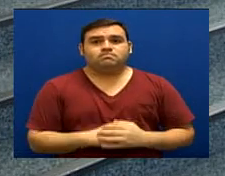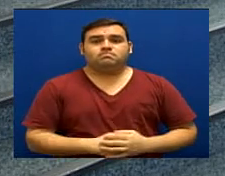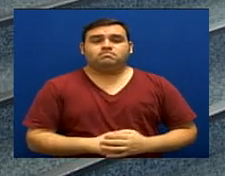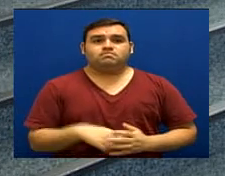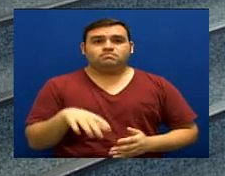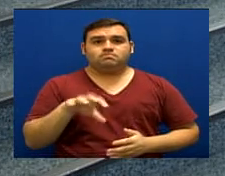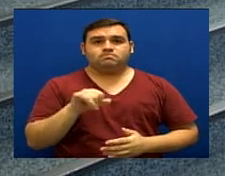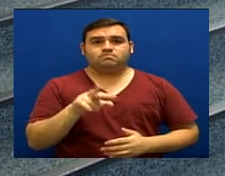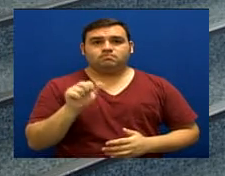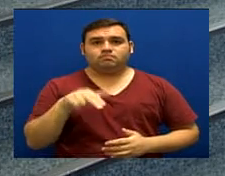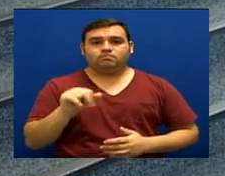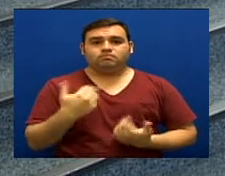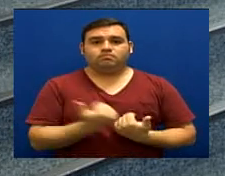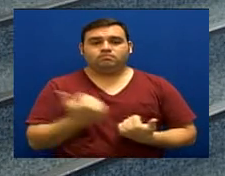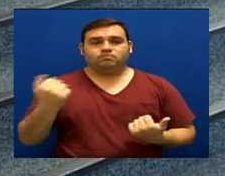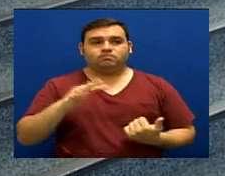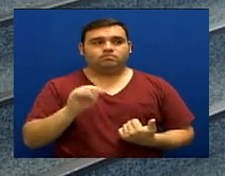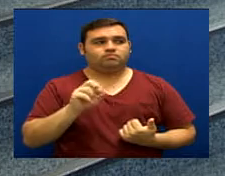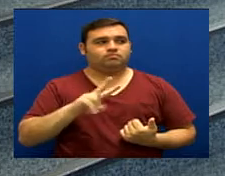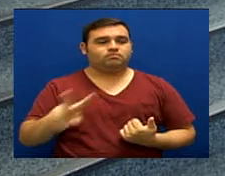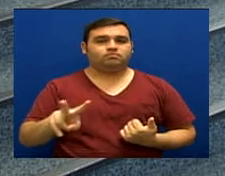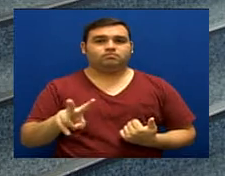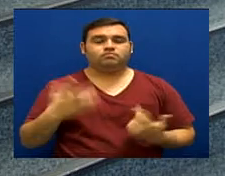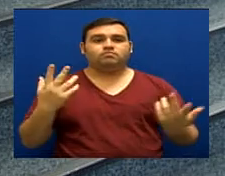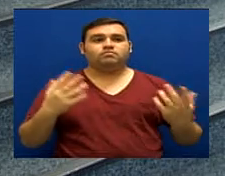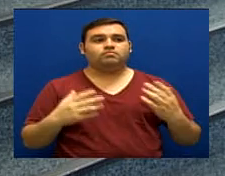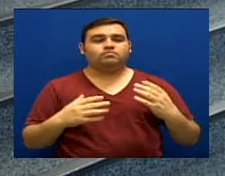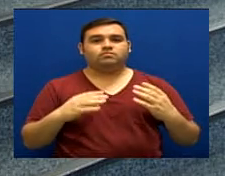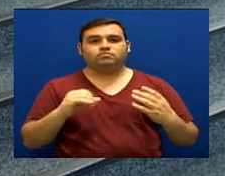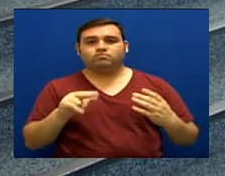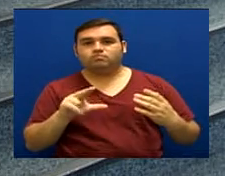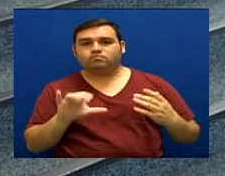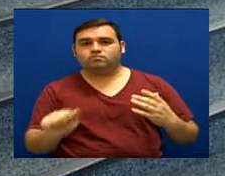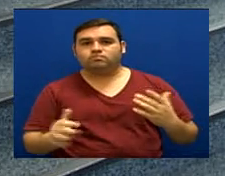silvana está representando à funserv colocar